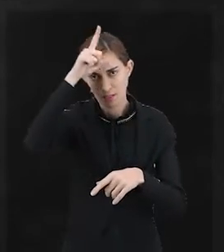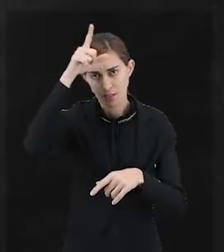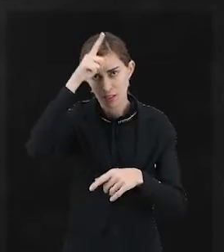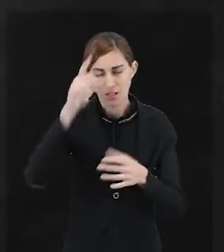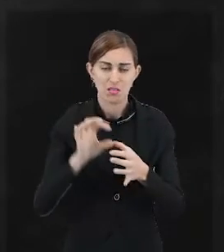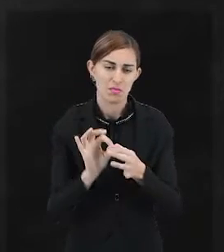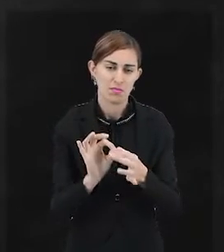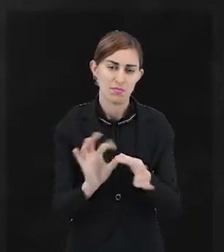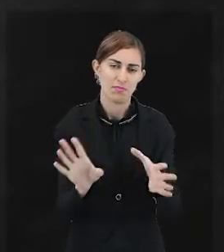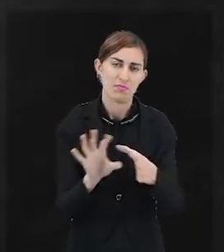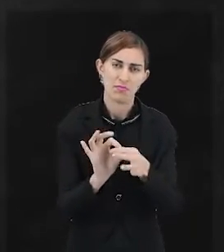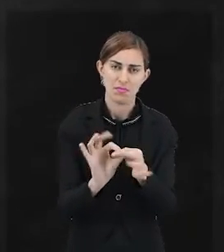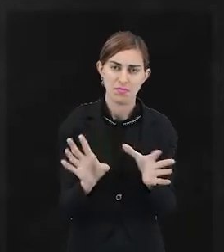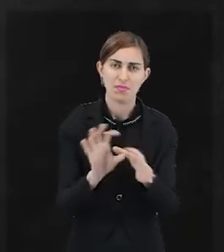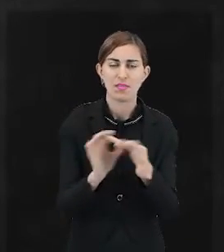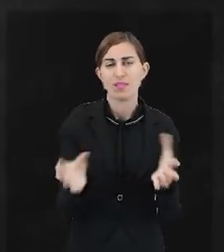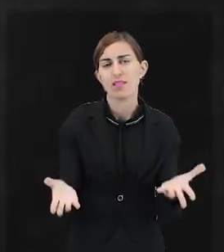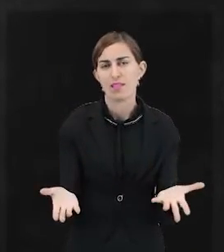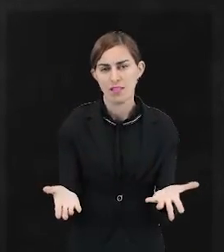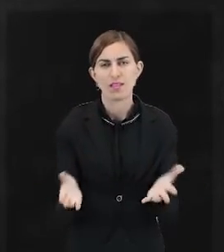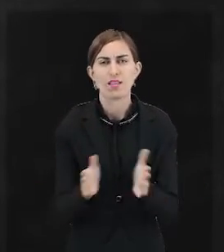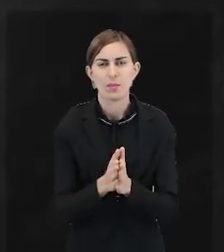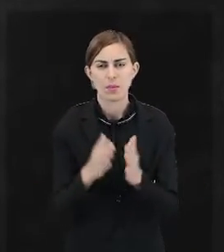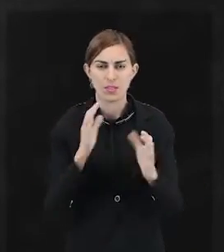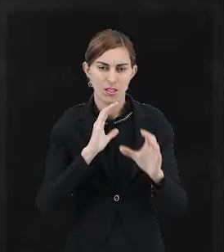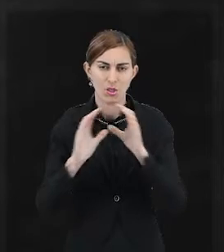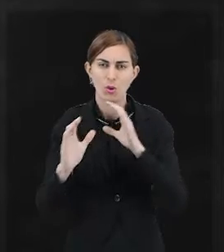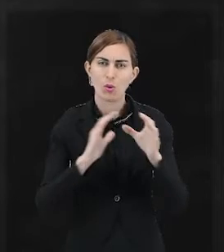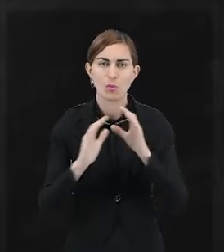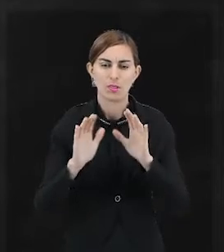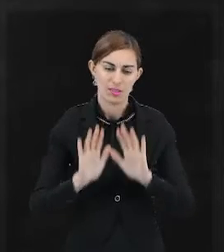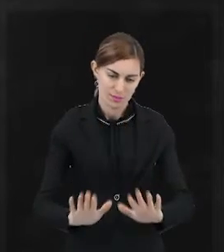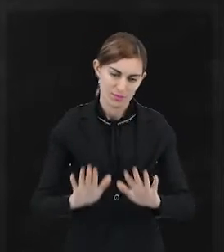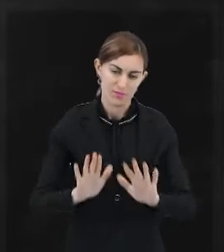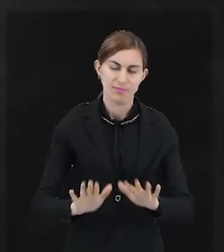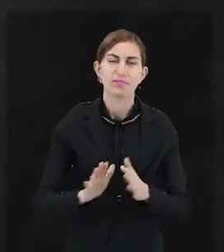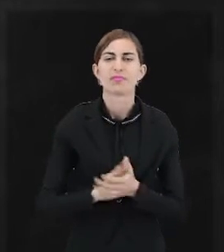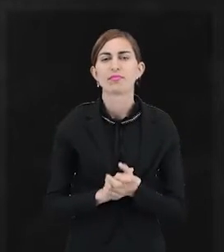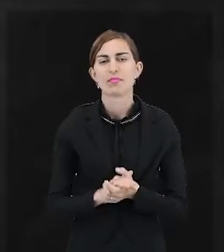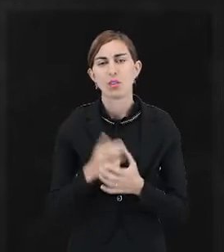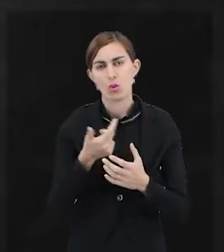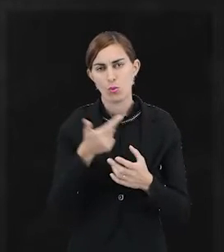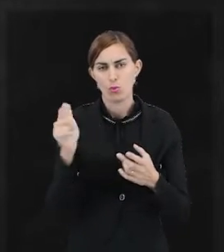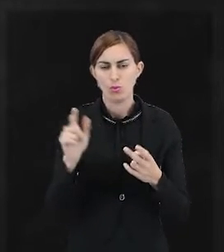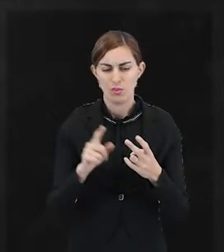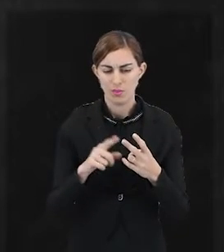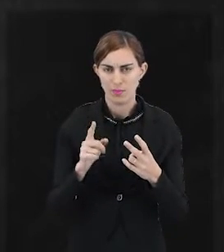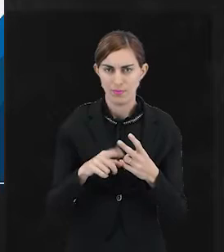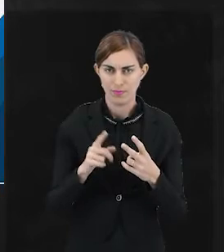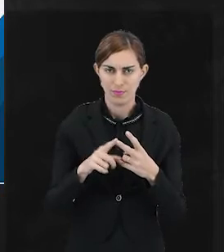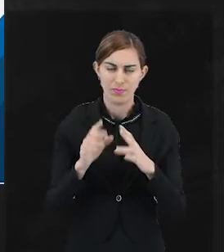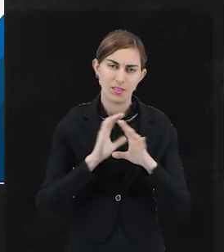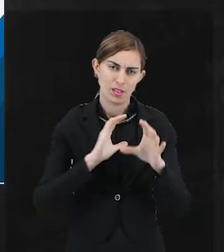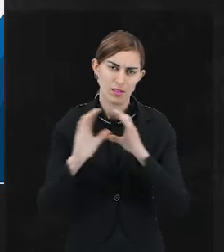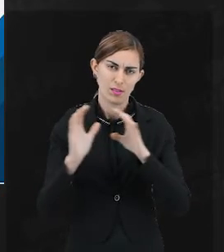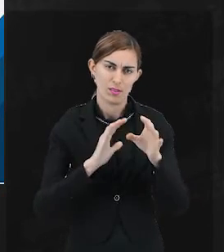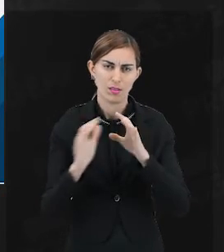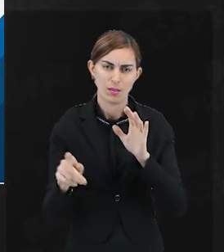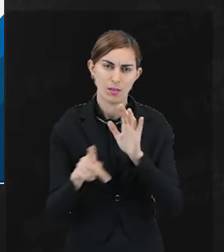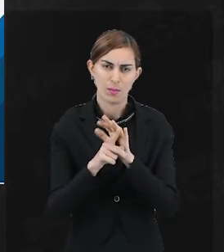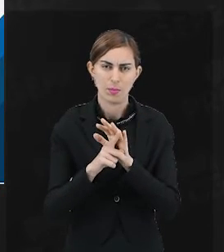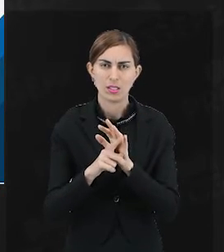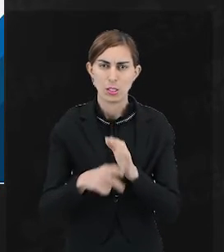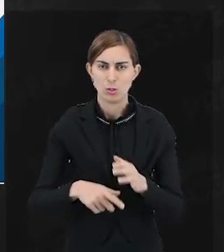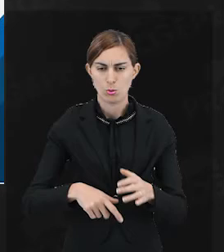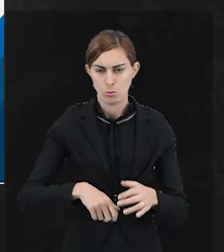mais permissivo, você tende a adotar um estilo de comunicação mais passivo. Um outro estilo de comunicação diz respeito ao